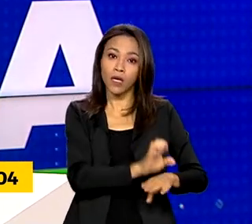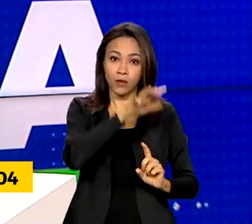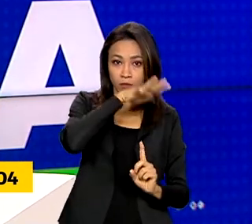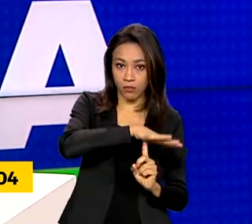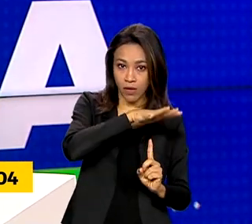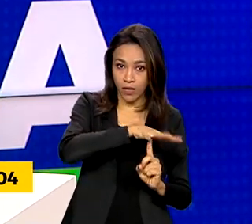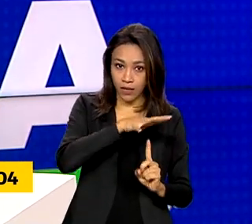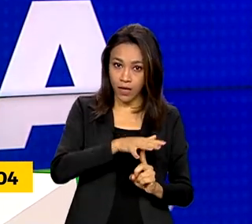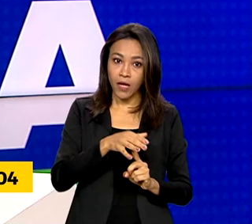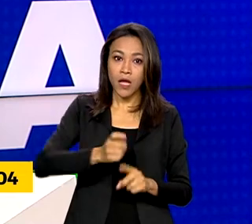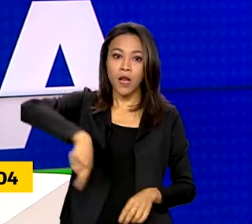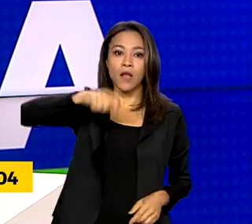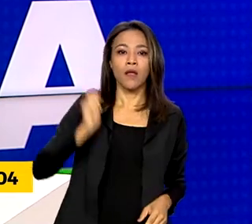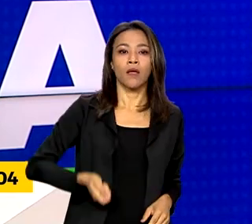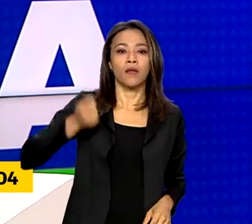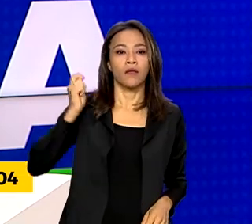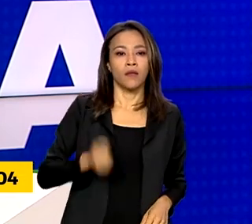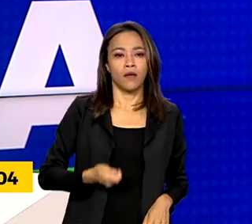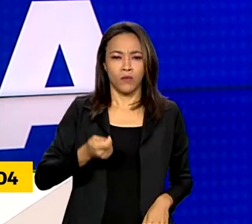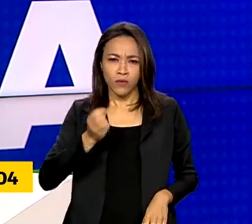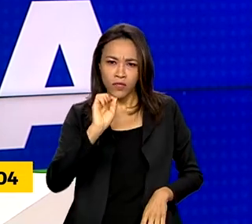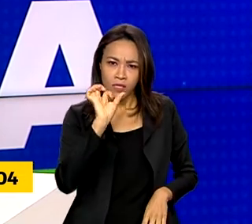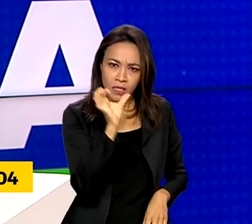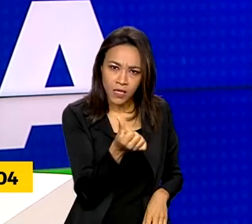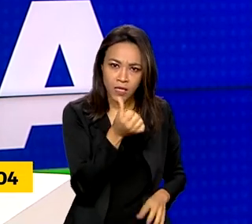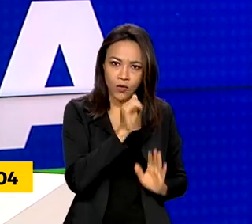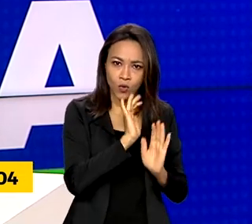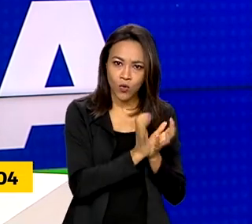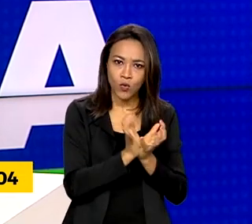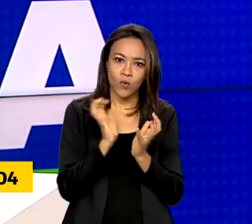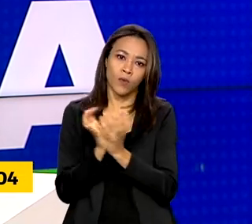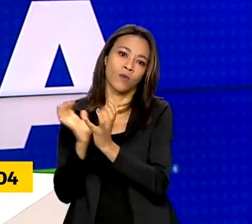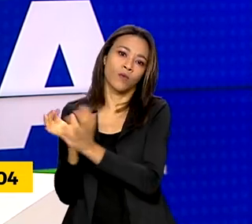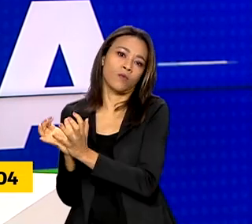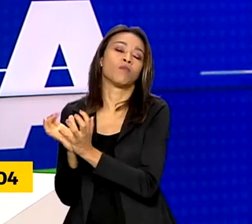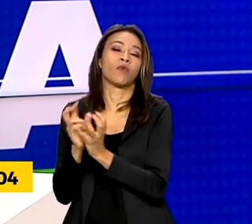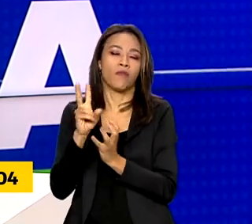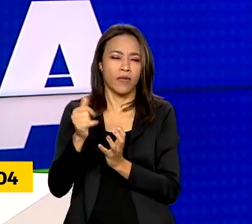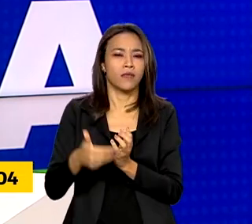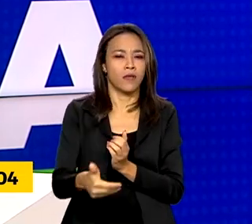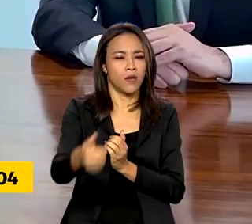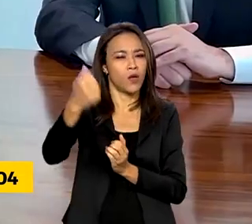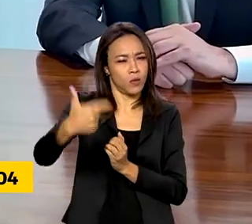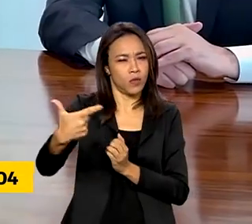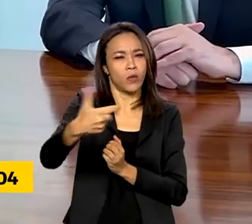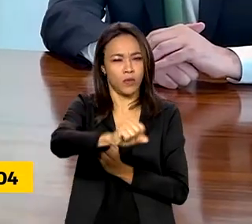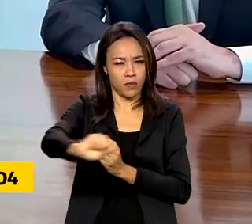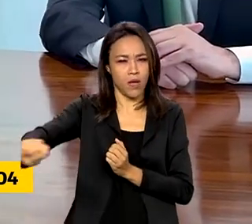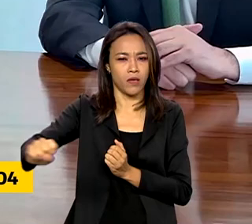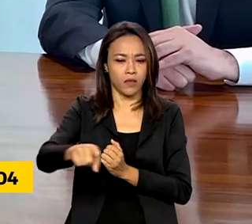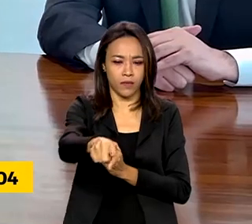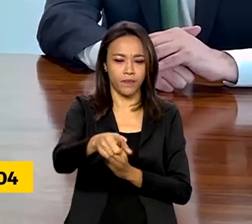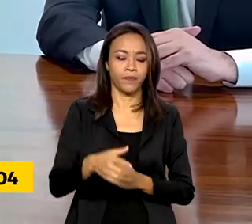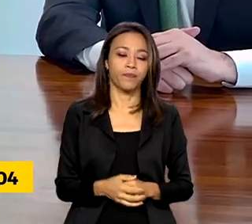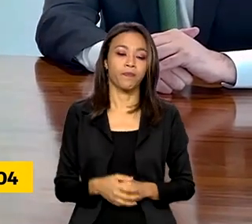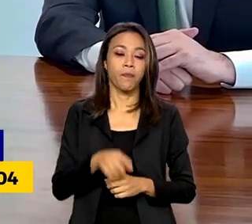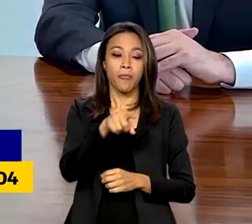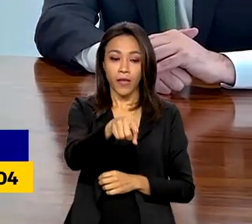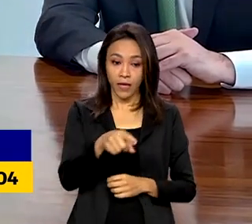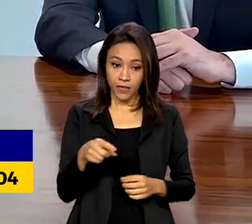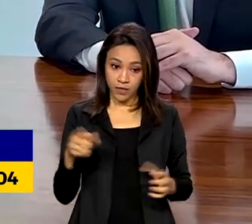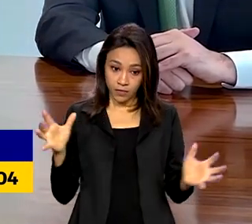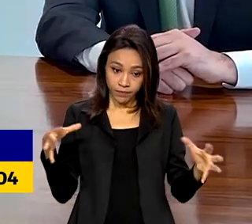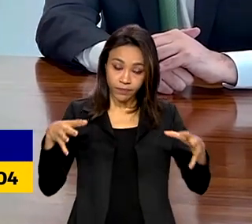de 6 lotes de rodovias. Os 2 primeiros devem ser leiloados já no segundo semestre. A delegação de